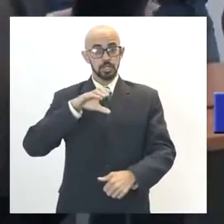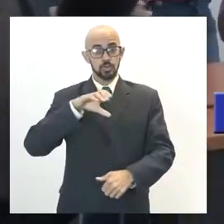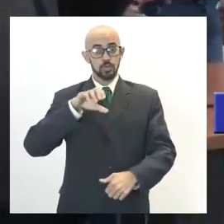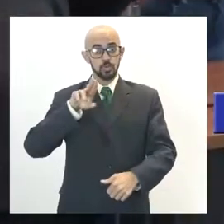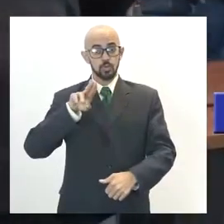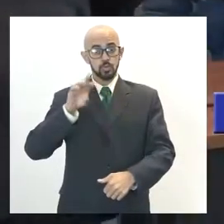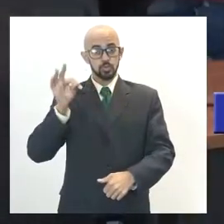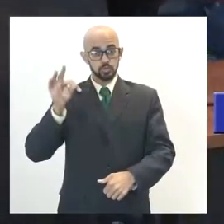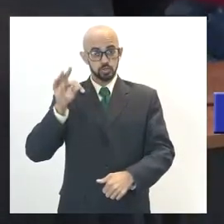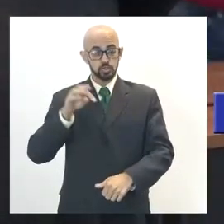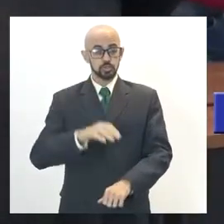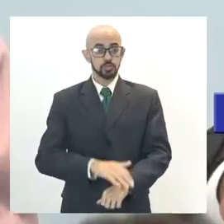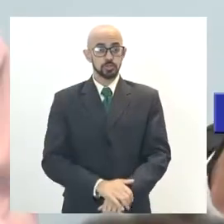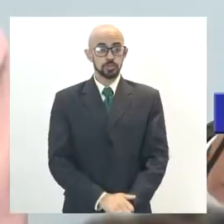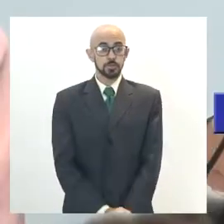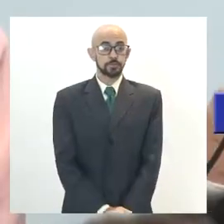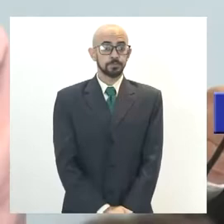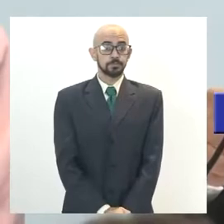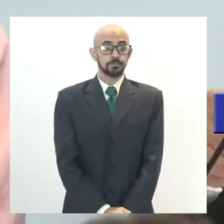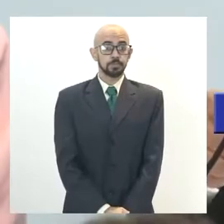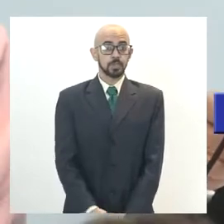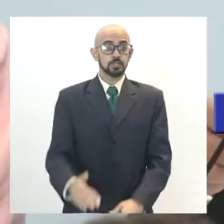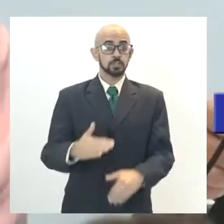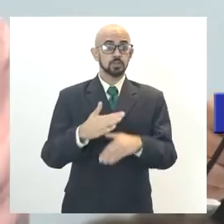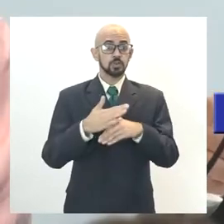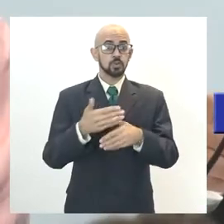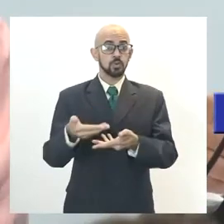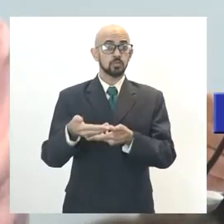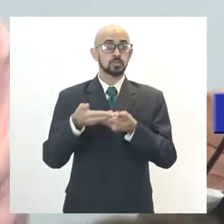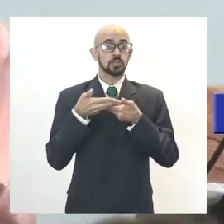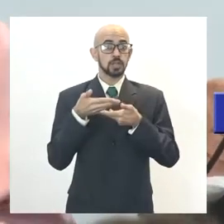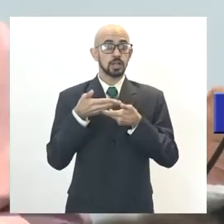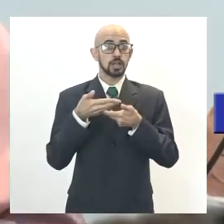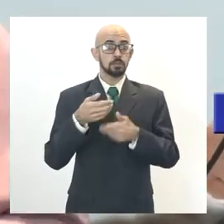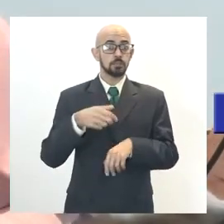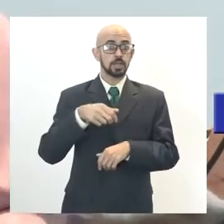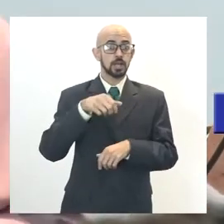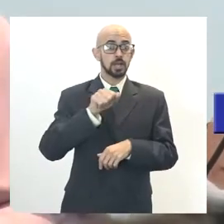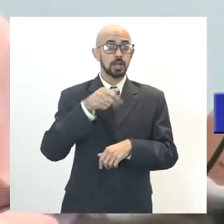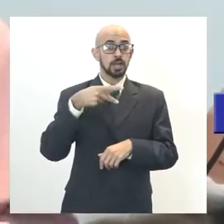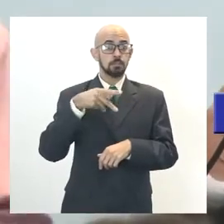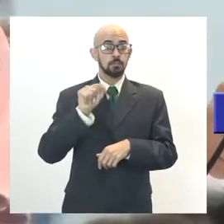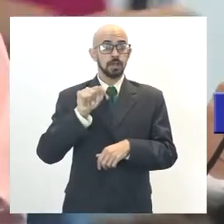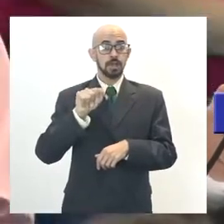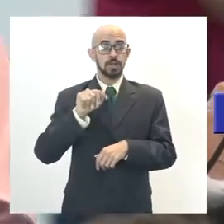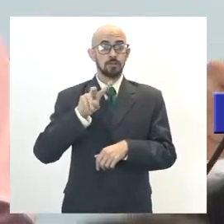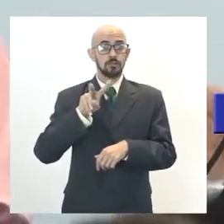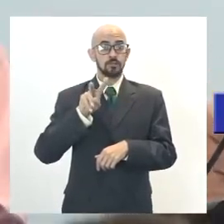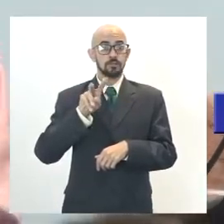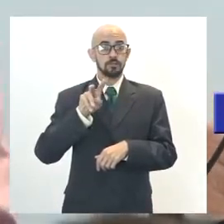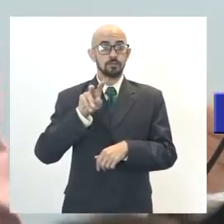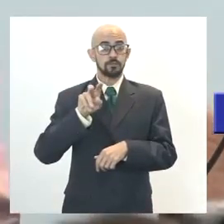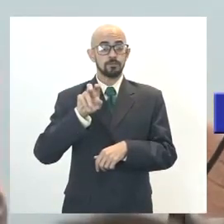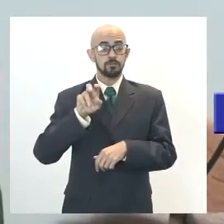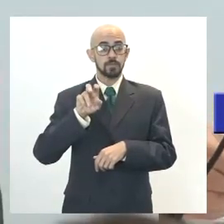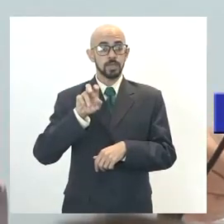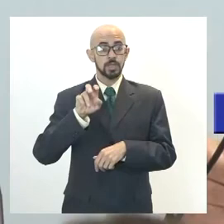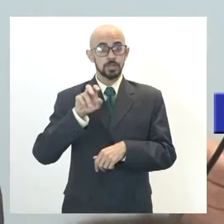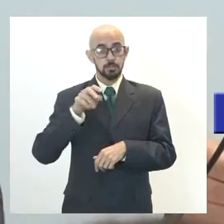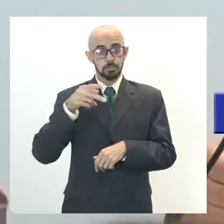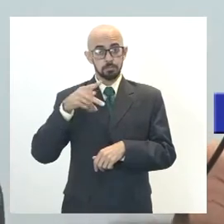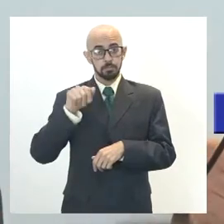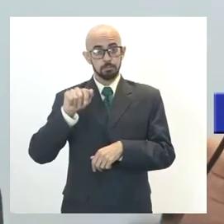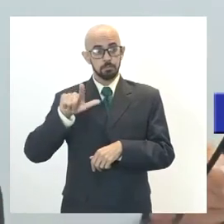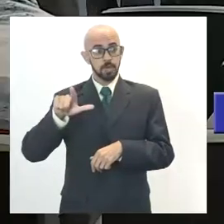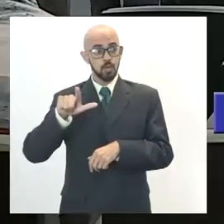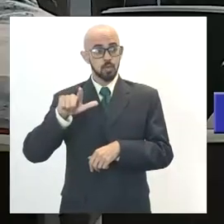chamar pela associação a paz é Paulo Renato Brandão advogado